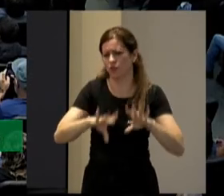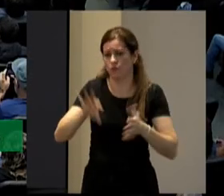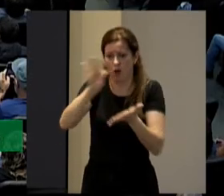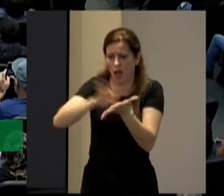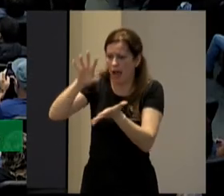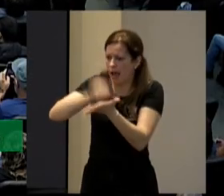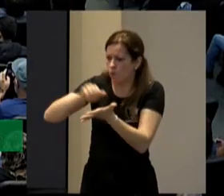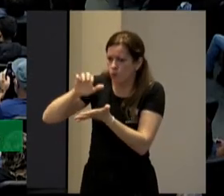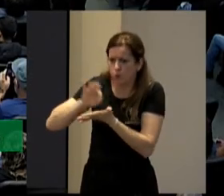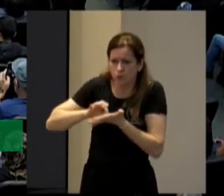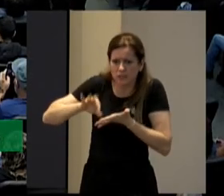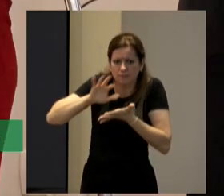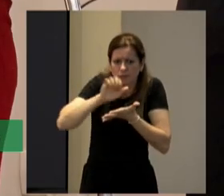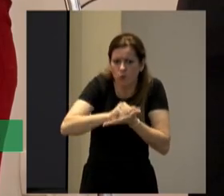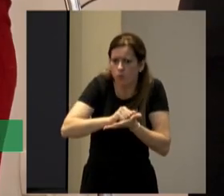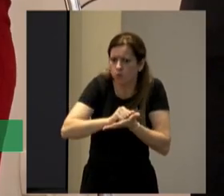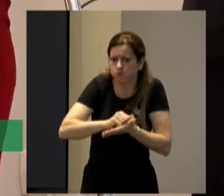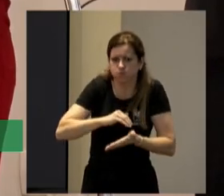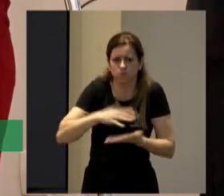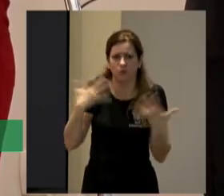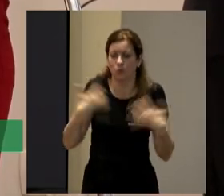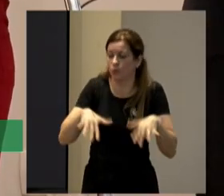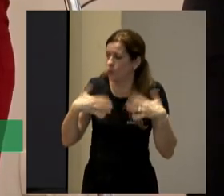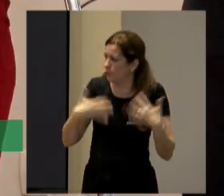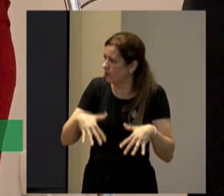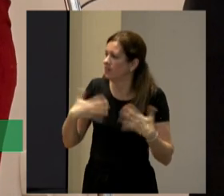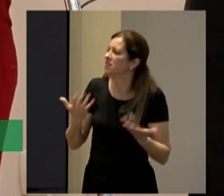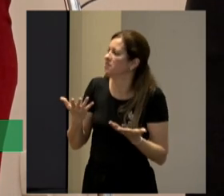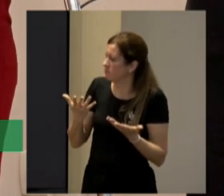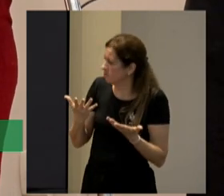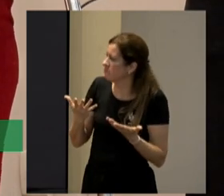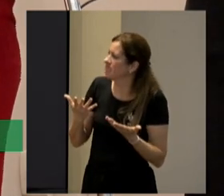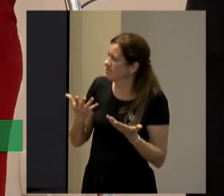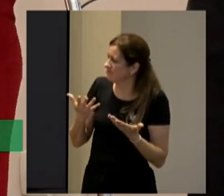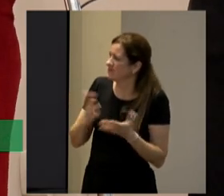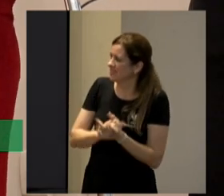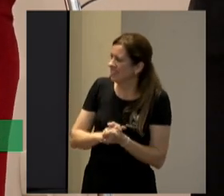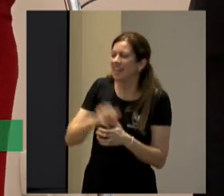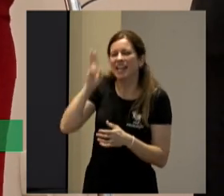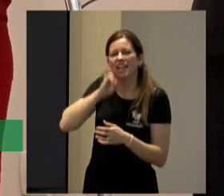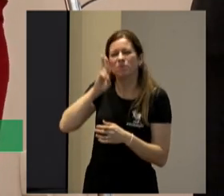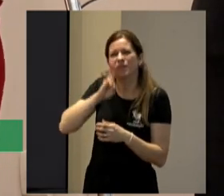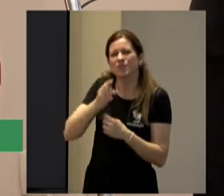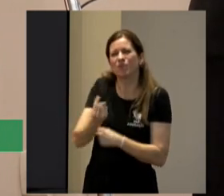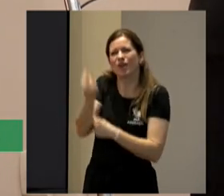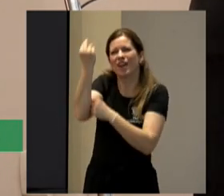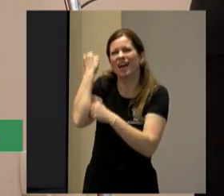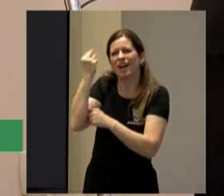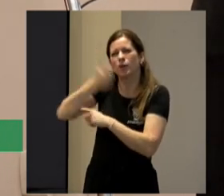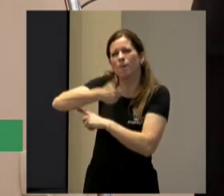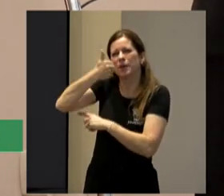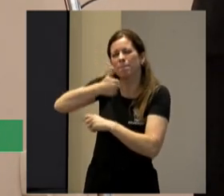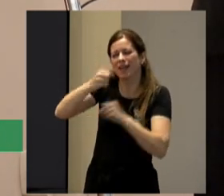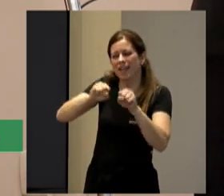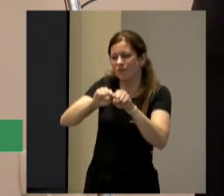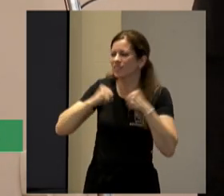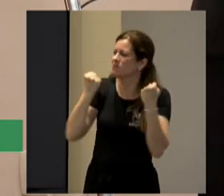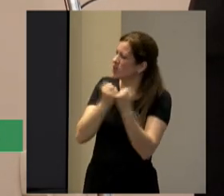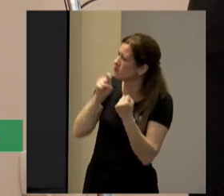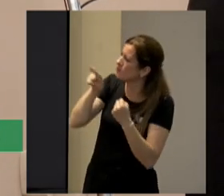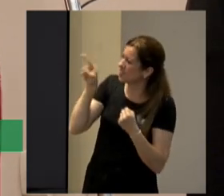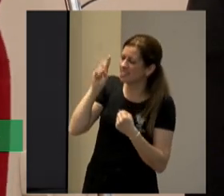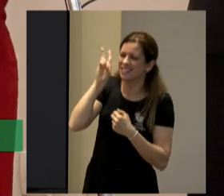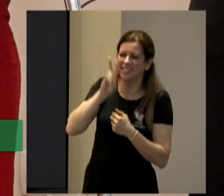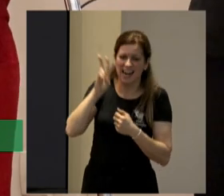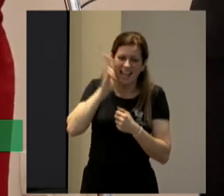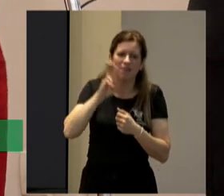de partilhas. Lembrando aí do nosso primeiro seminário, né? O Márcio lembra, o Thaís, a Anelia, Jerusa,